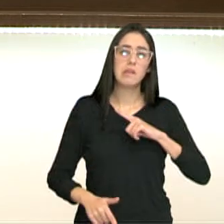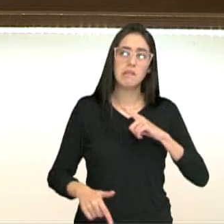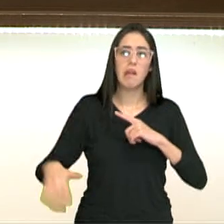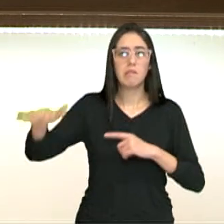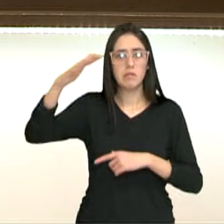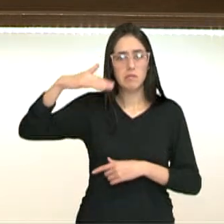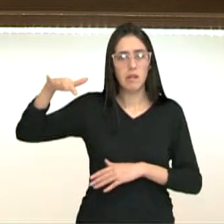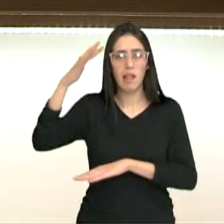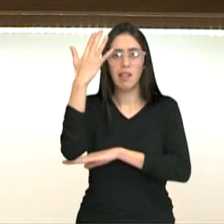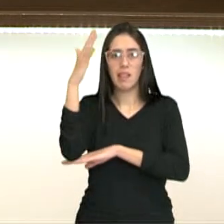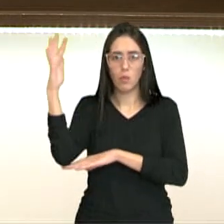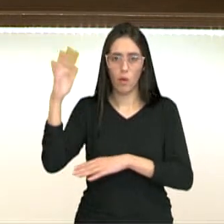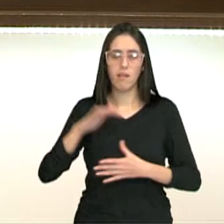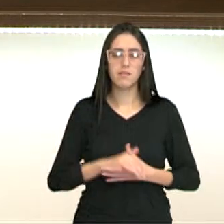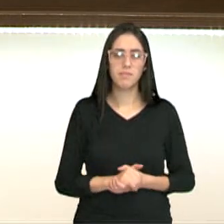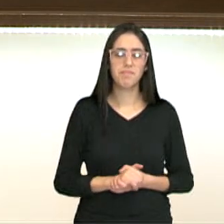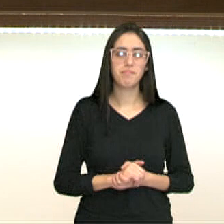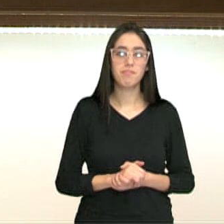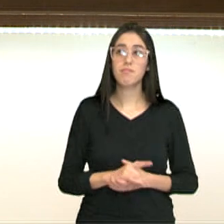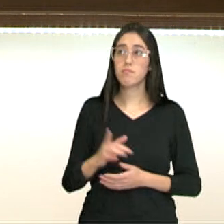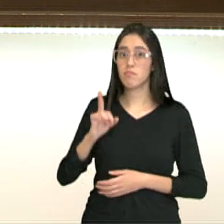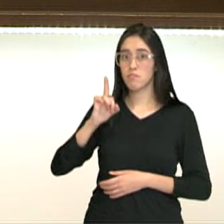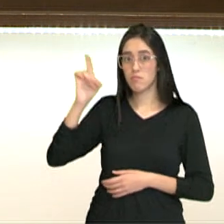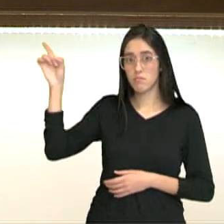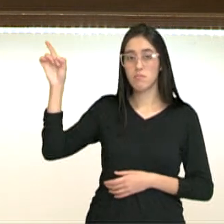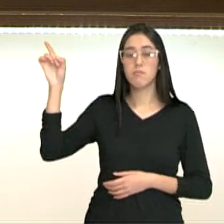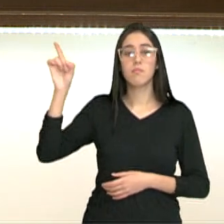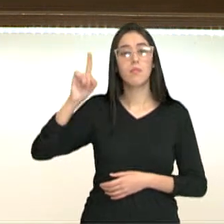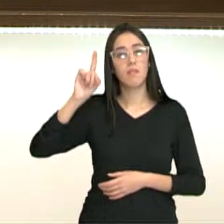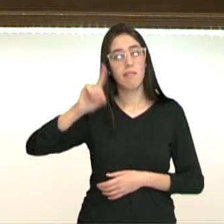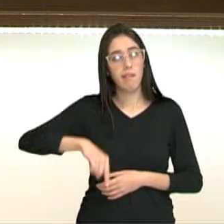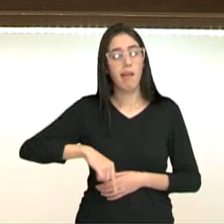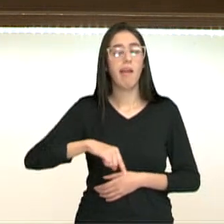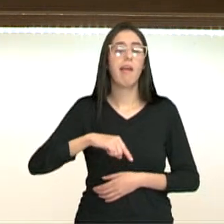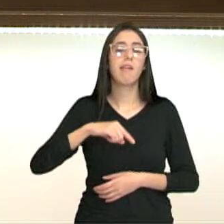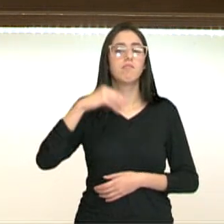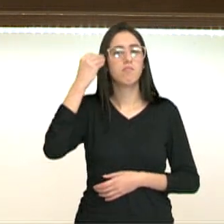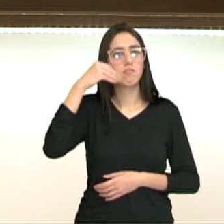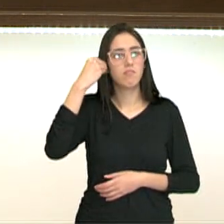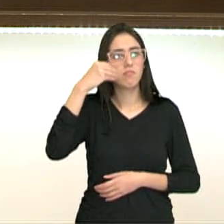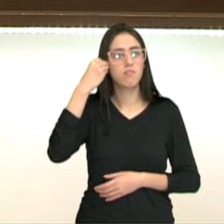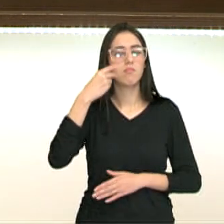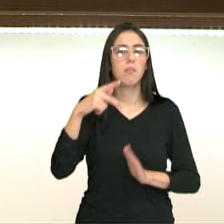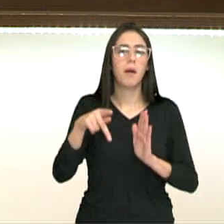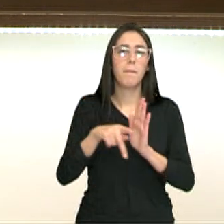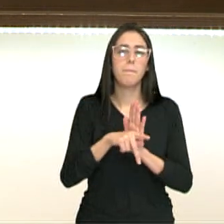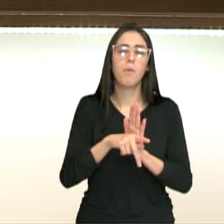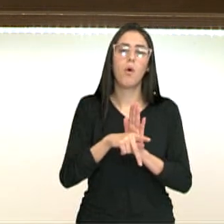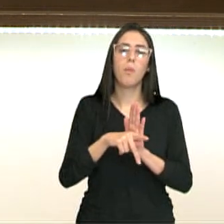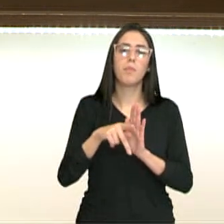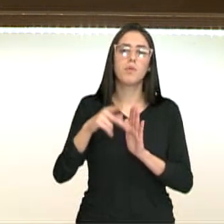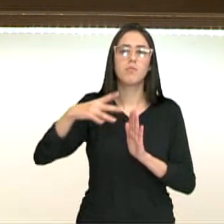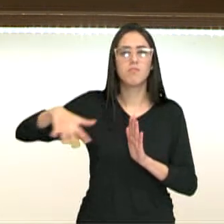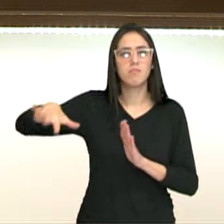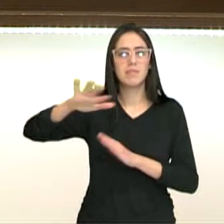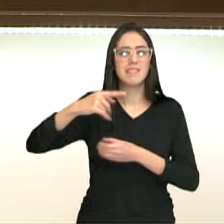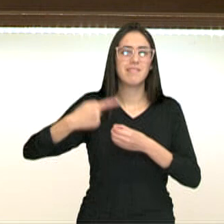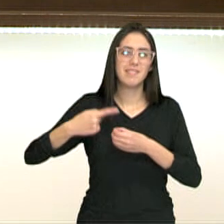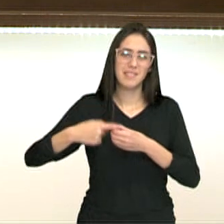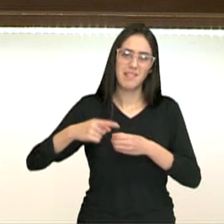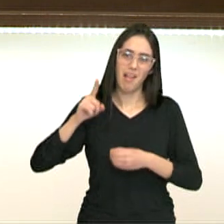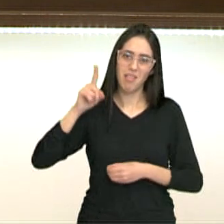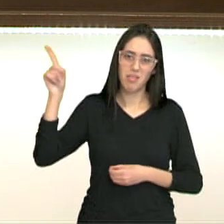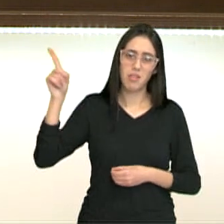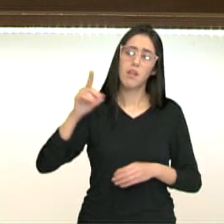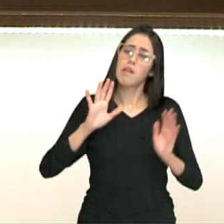natureza. O parkour é um exemplo de uma prática corporal de aventura do meio urbano. Não que ela não possa ser